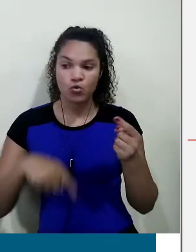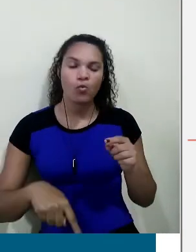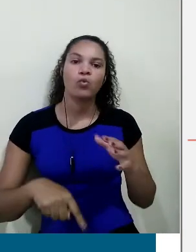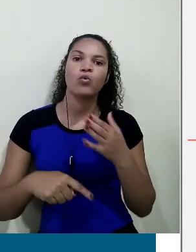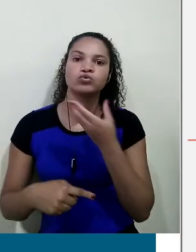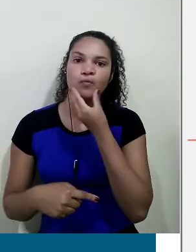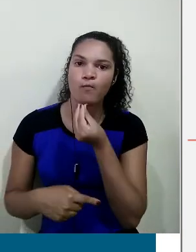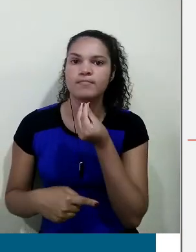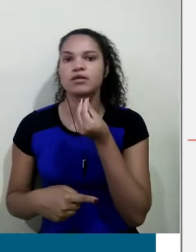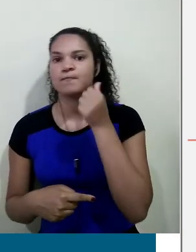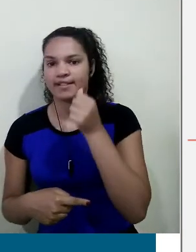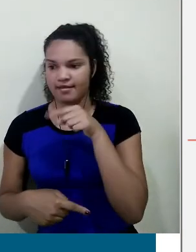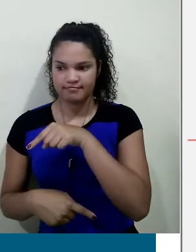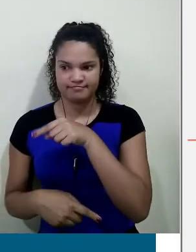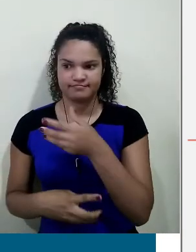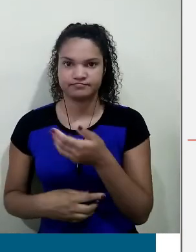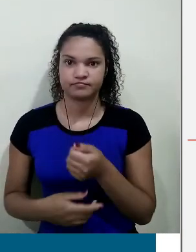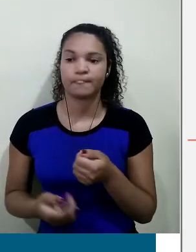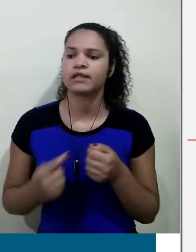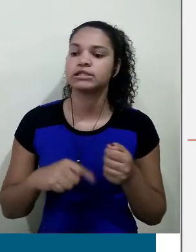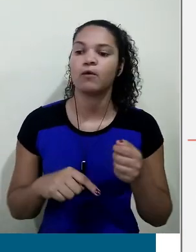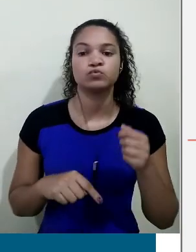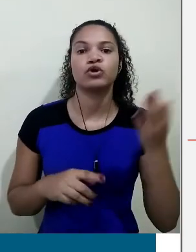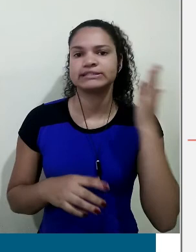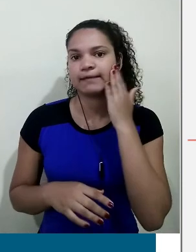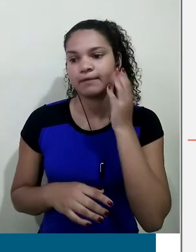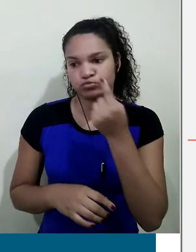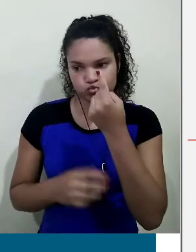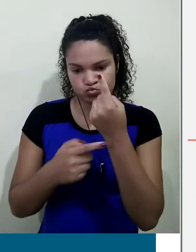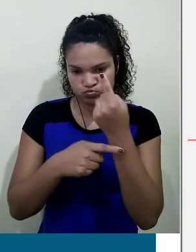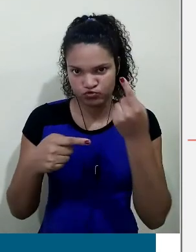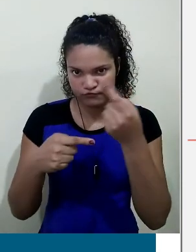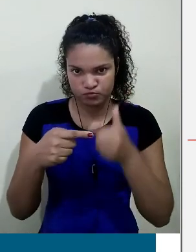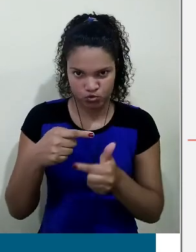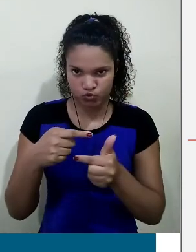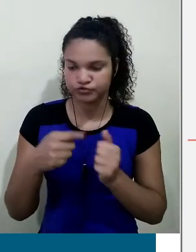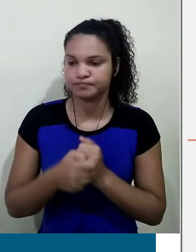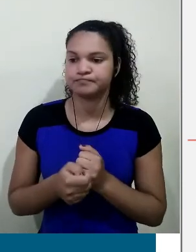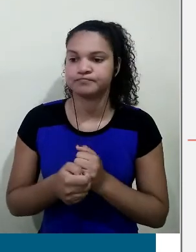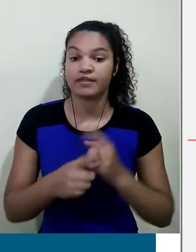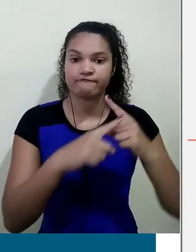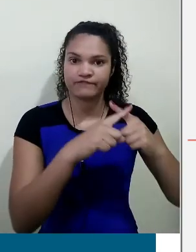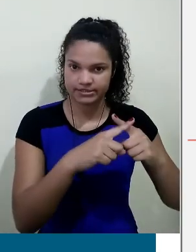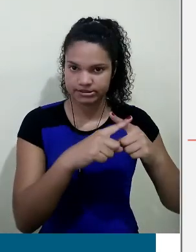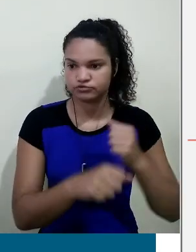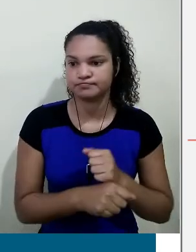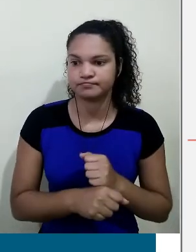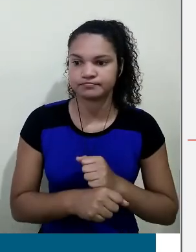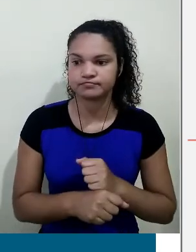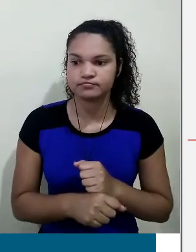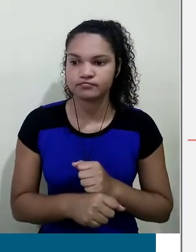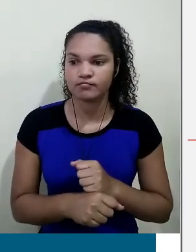dado por probabilidade de ser menino, que nós já sabemos que é 1/2, e